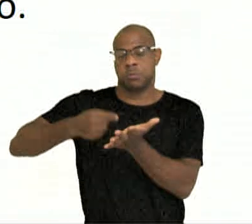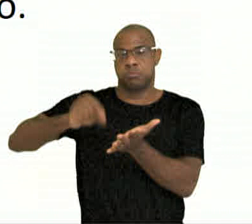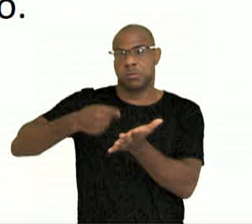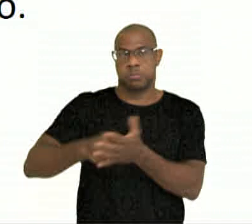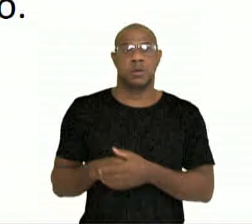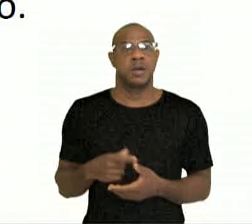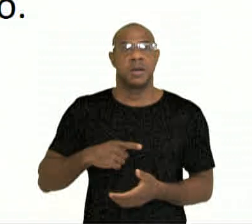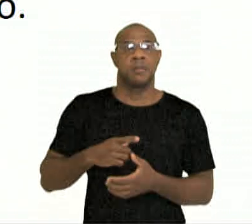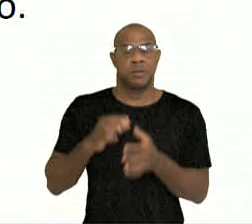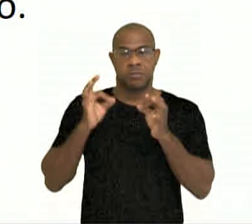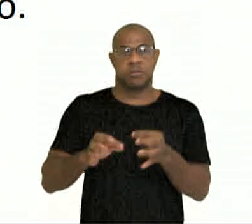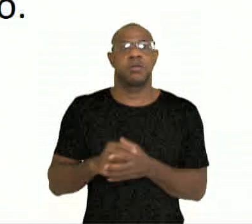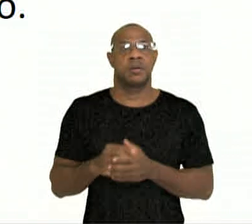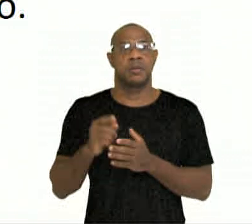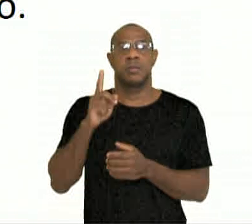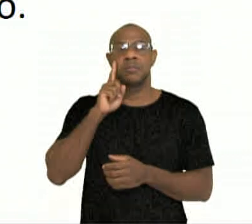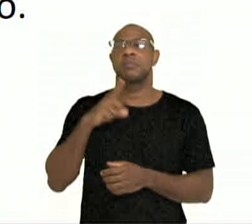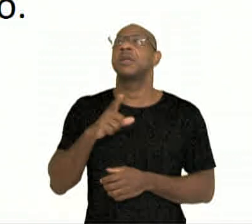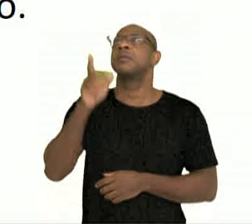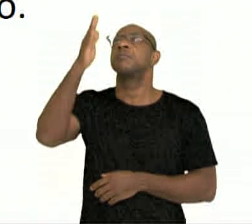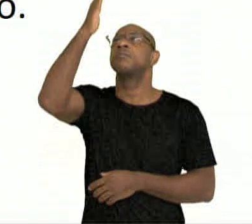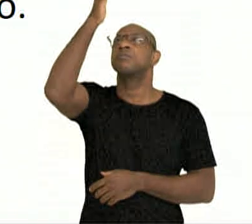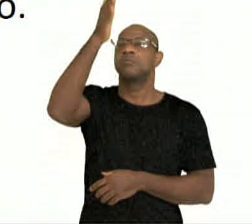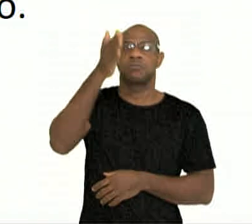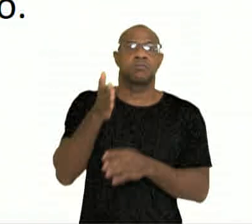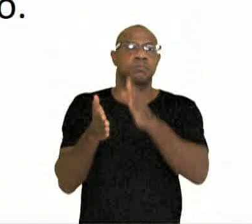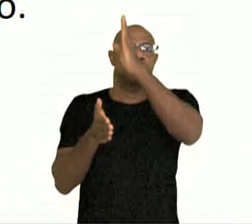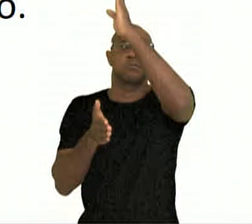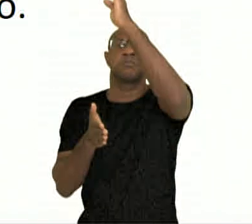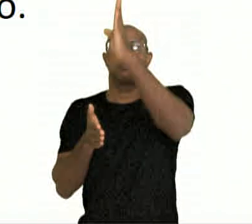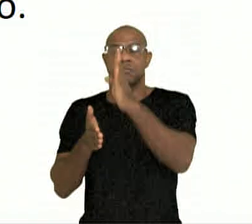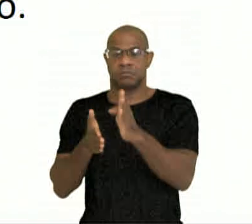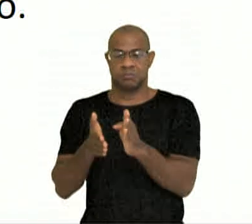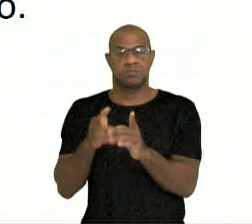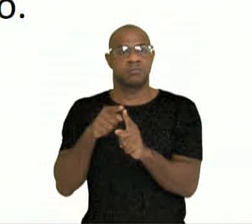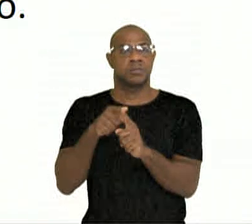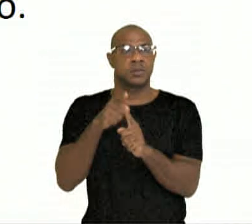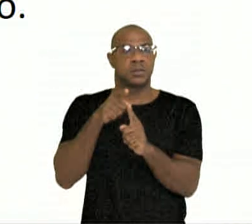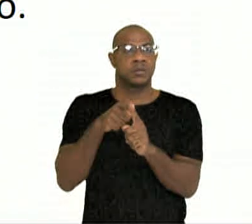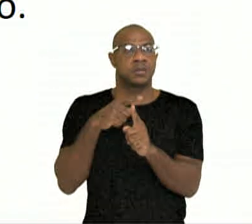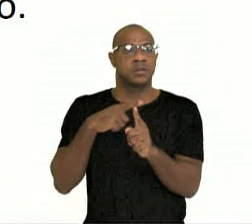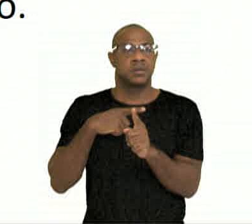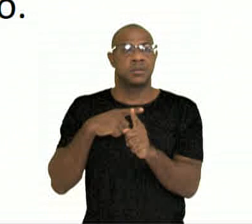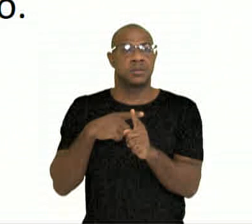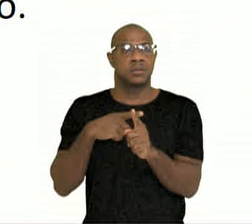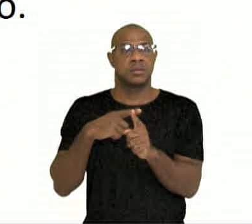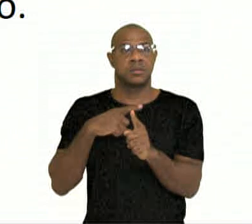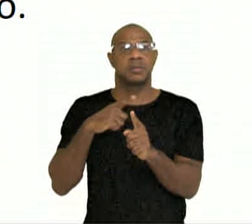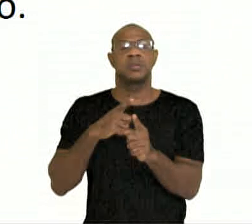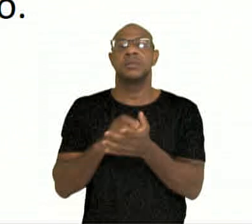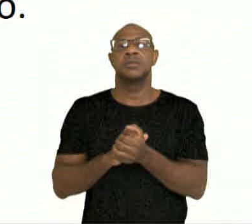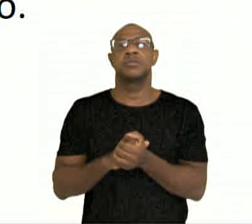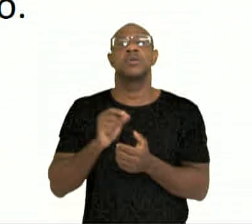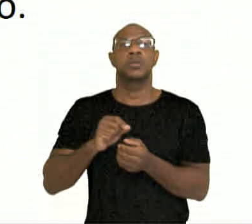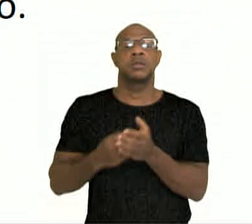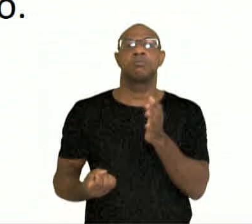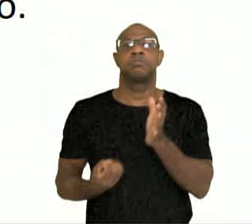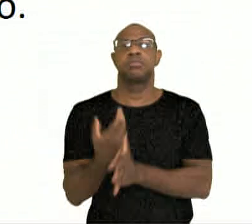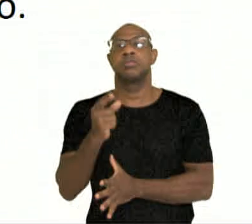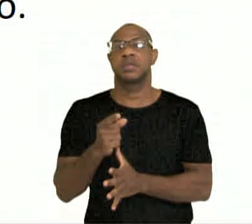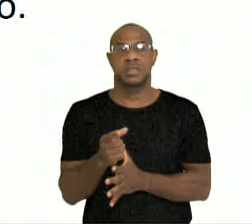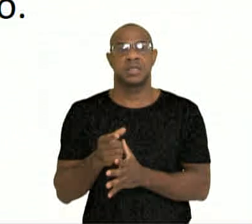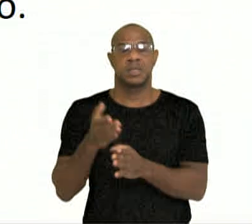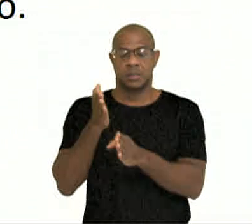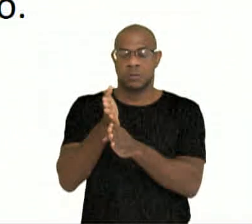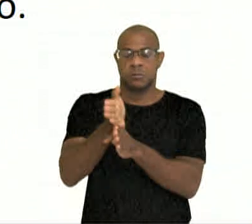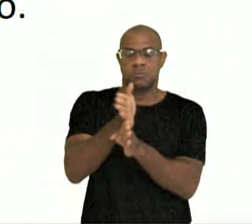Brasil. Então a linha ali mostra para nós que o Tratado de Madrid ele praticamente definiu as fronteiras atuais do Brasil,